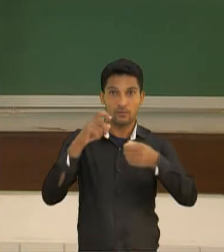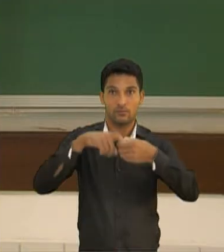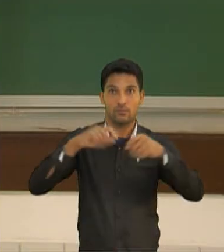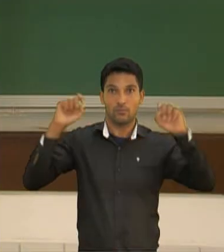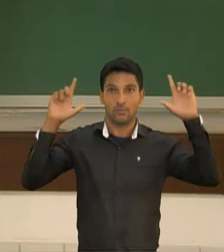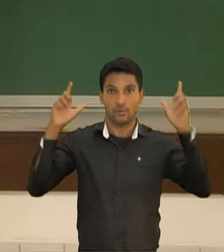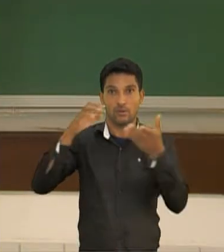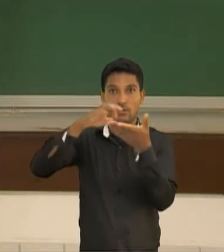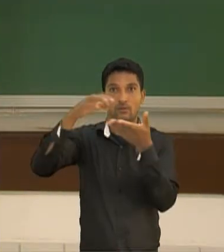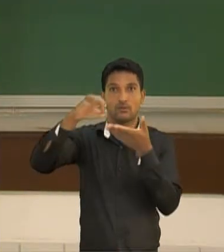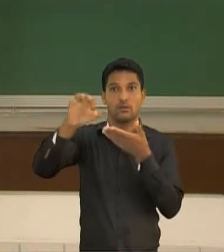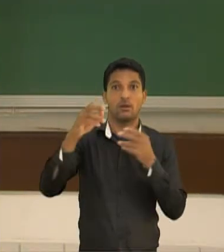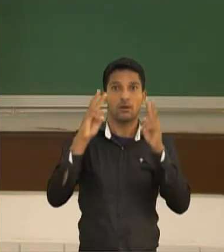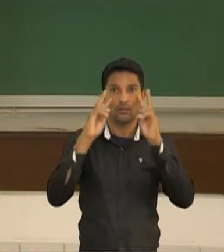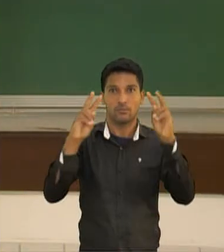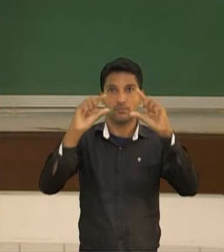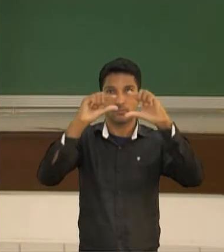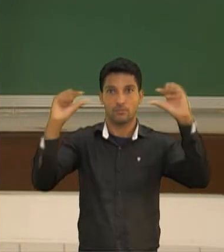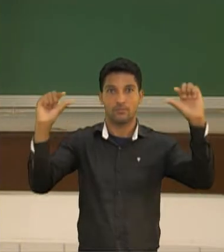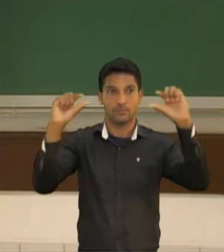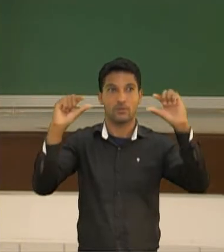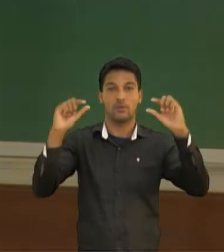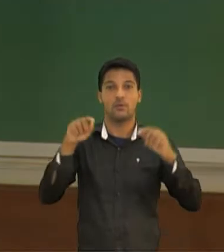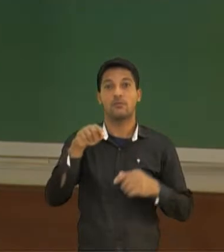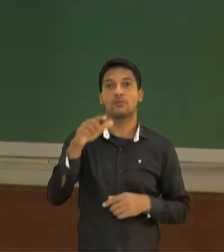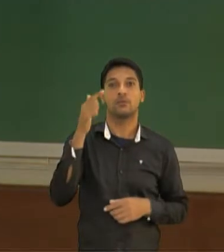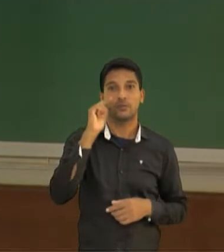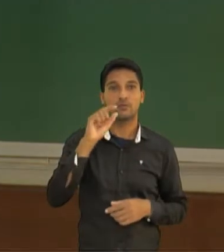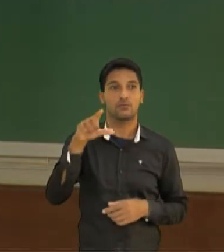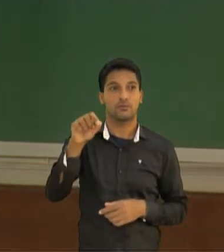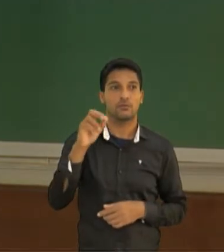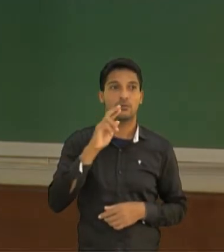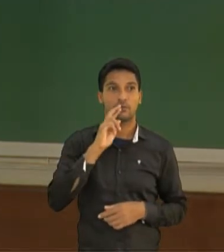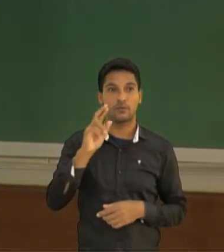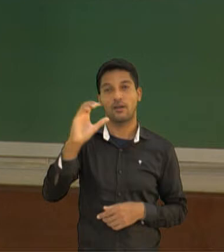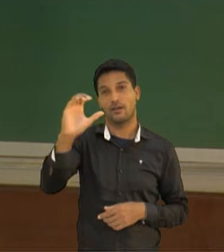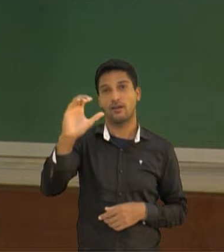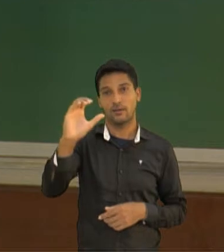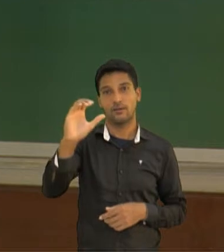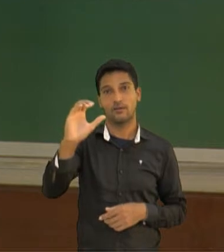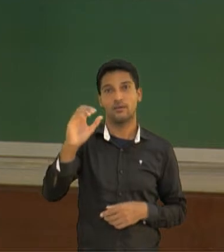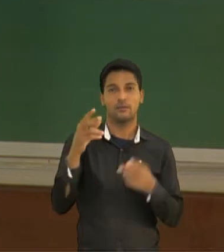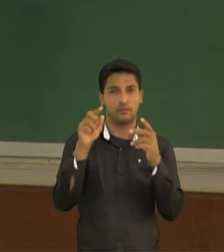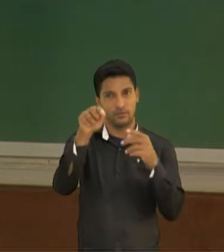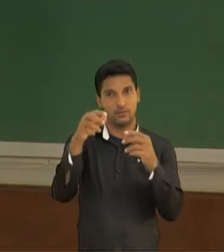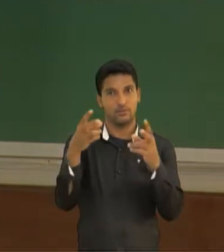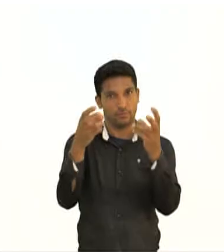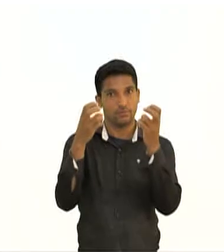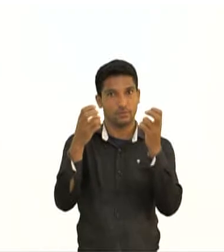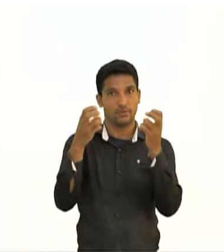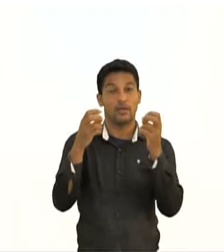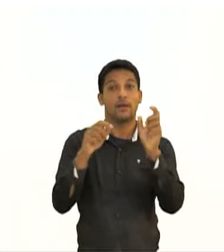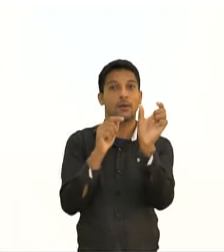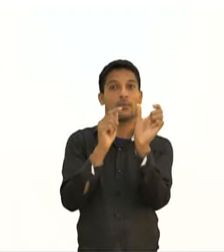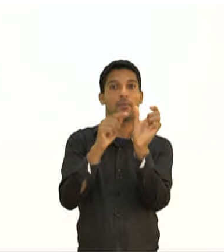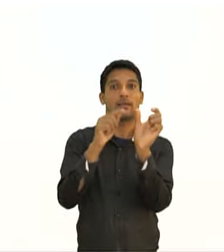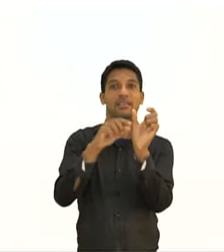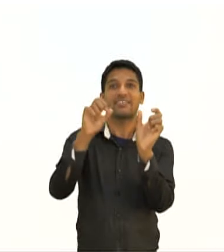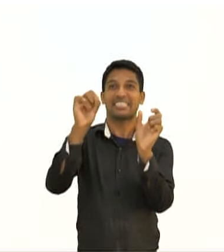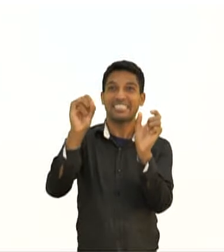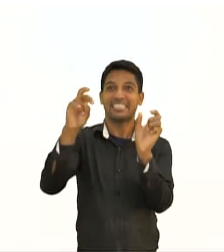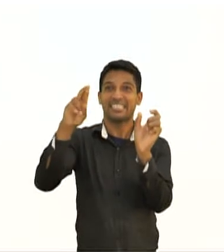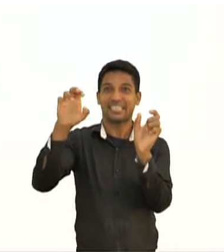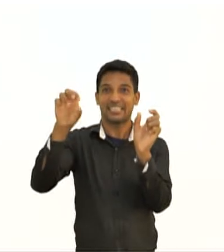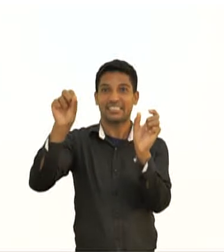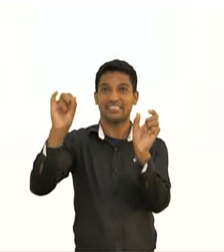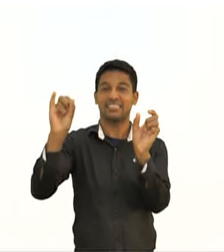retornando então, pessoal, observem lá que quem conseguiu assinalar aí um X na letra C, percebeu, né, que a palavra